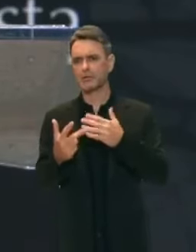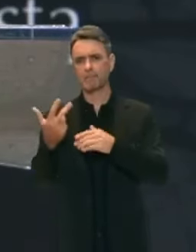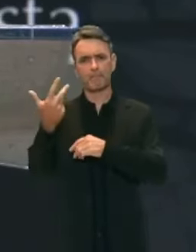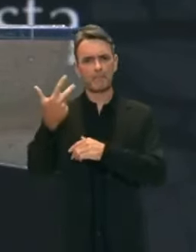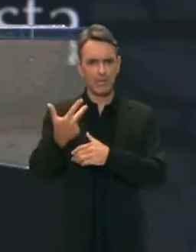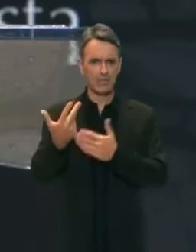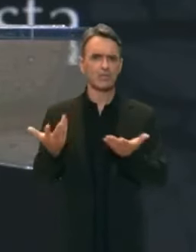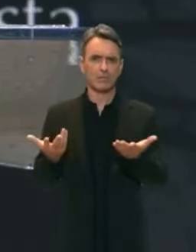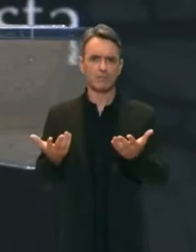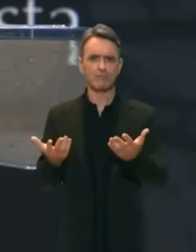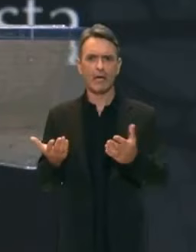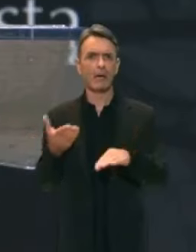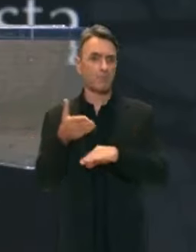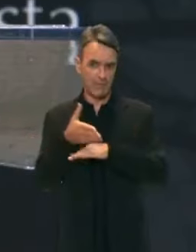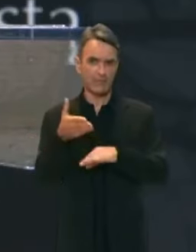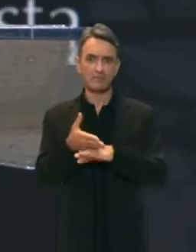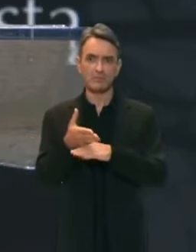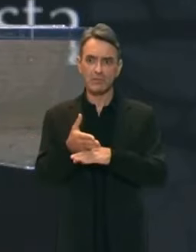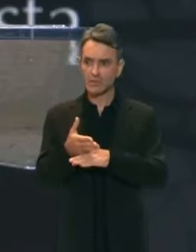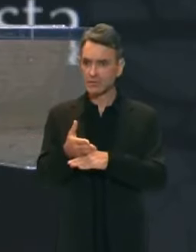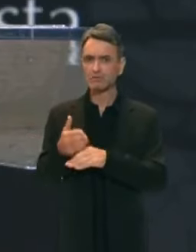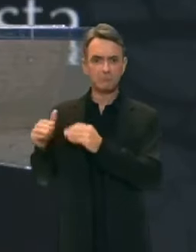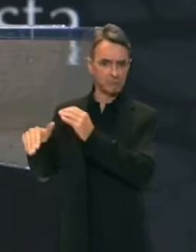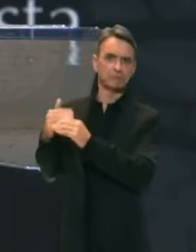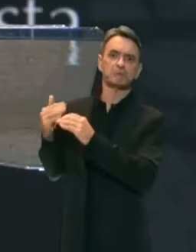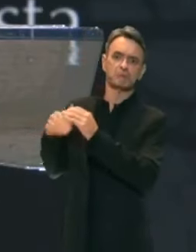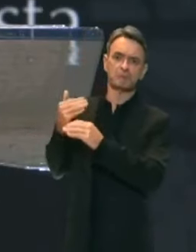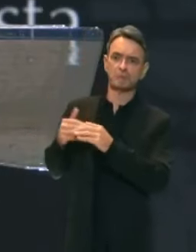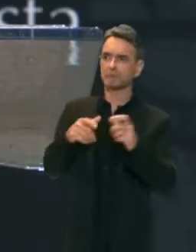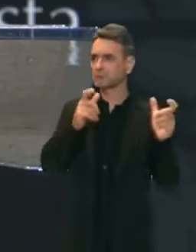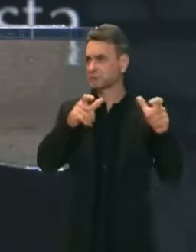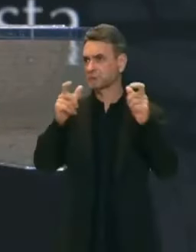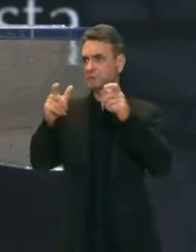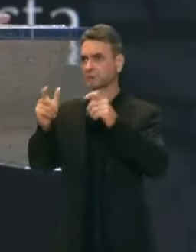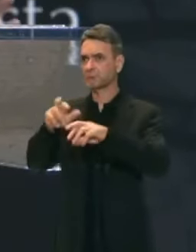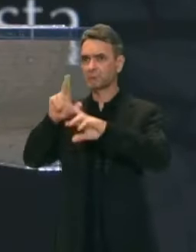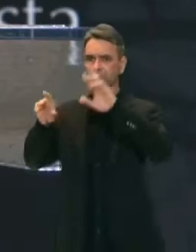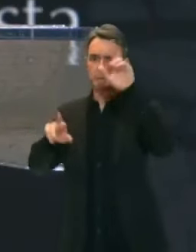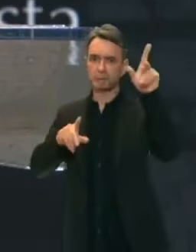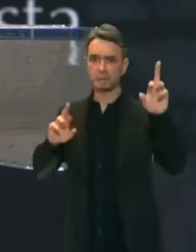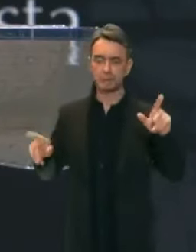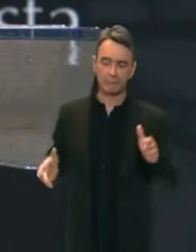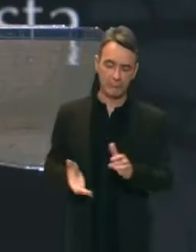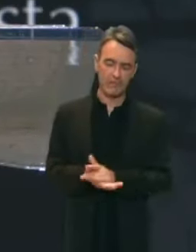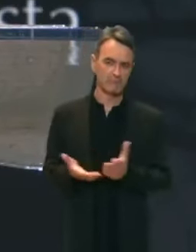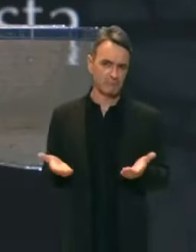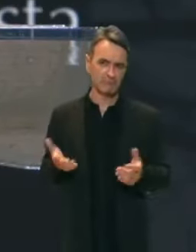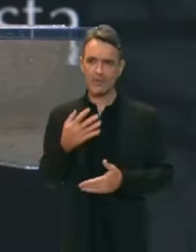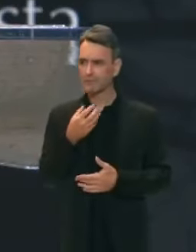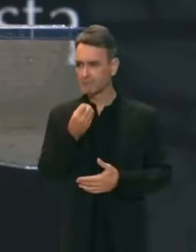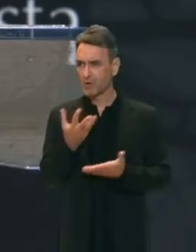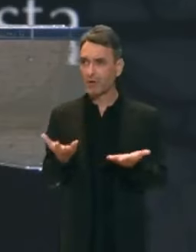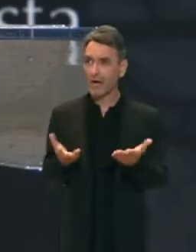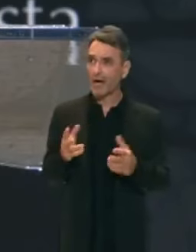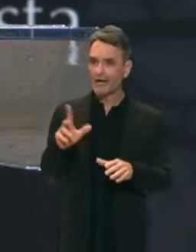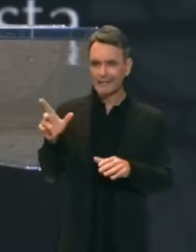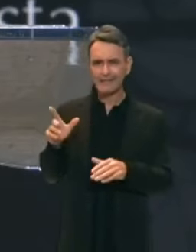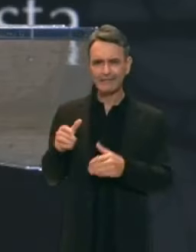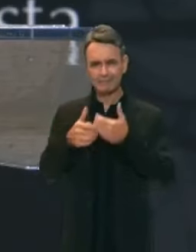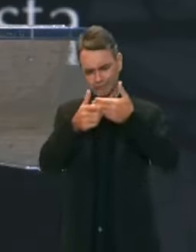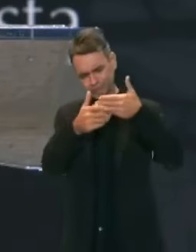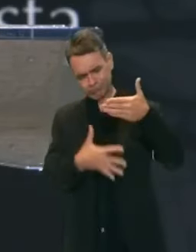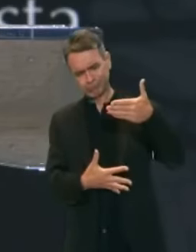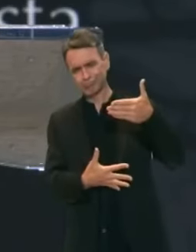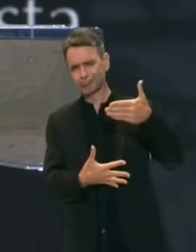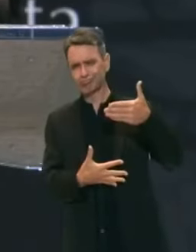participando, mandando aí o seu recadinho de tantos lugares diferentes. É muito legal ficar olhando de vez em quando esse chat aqui, que tem